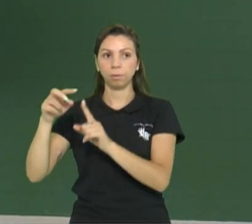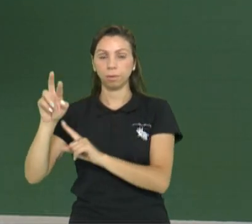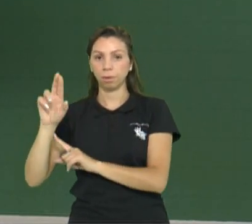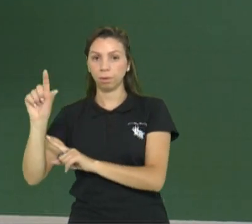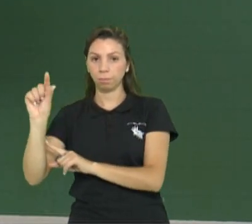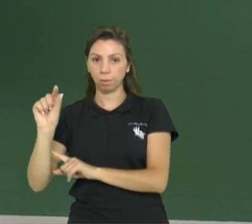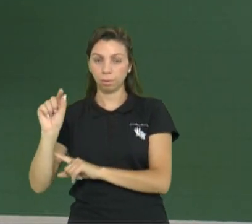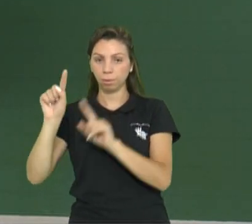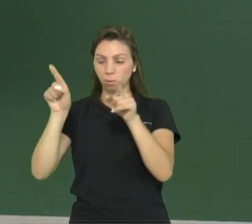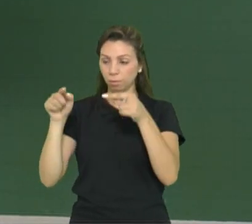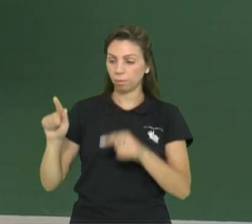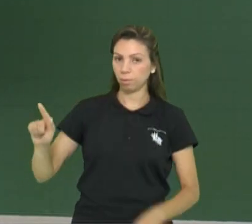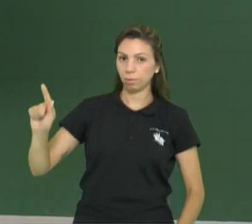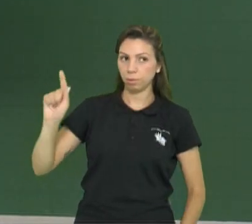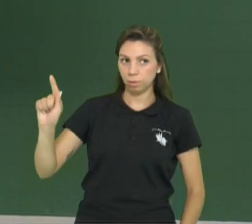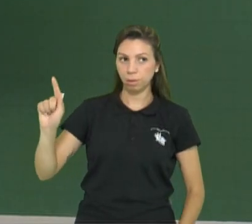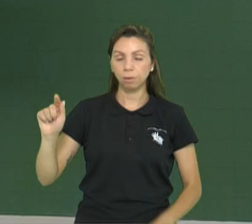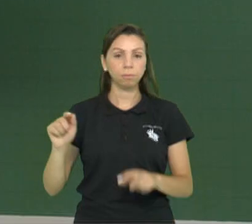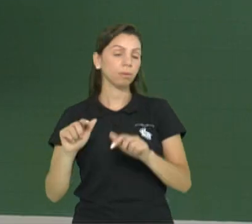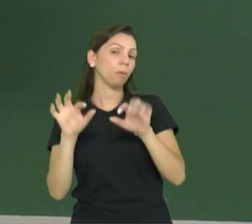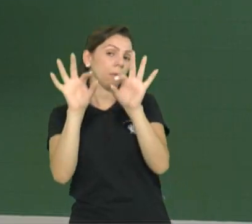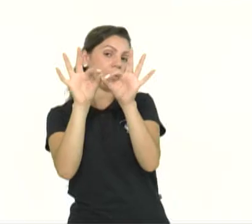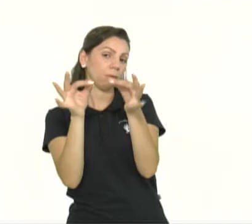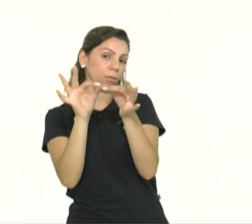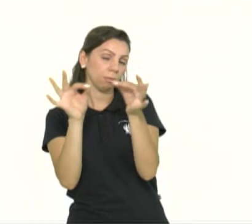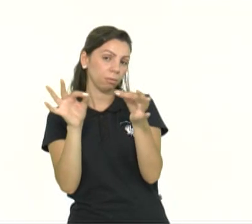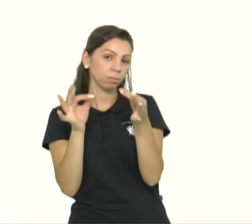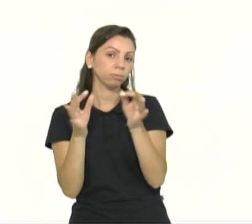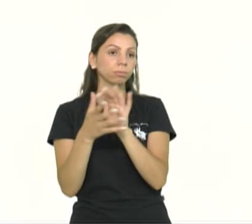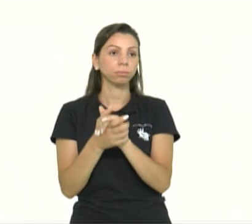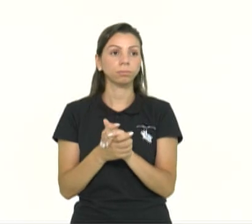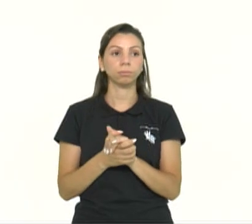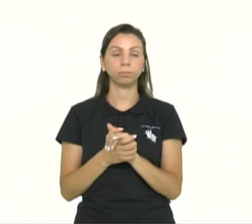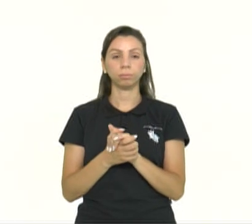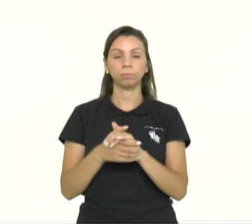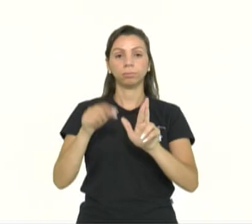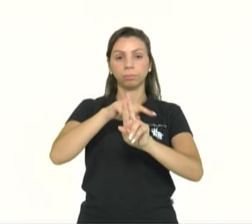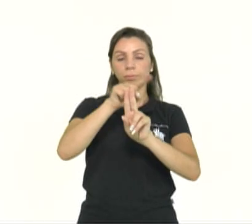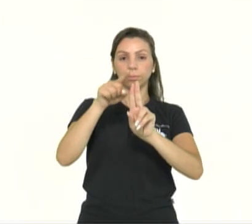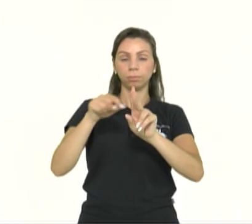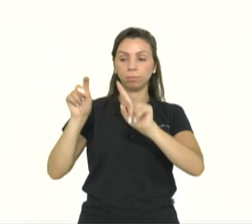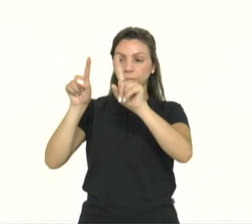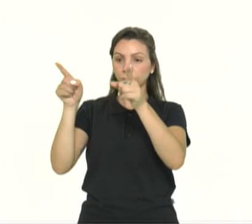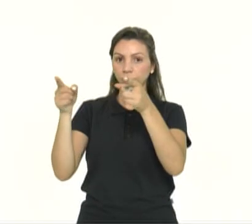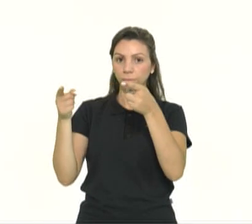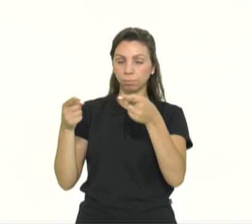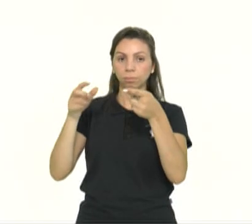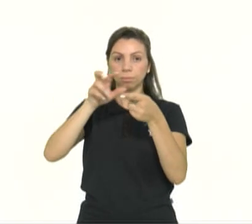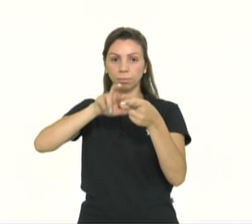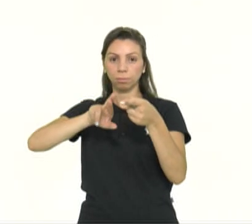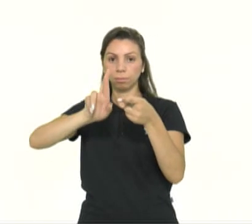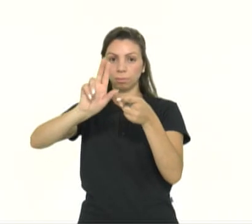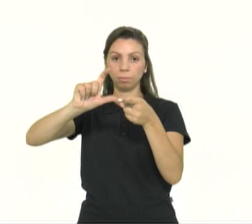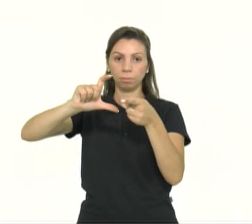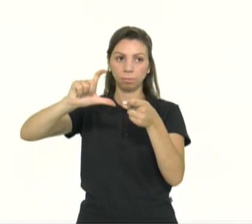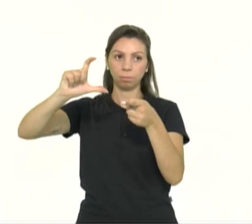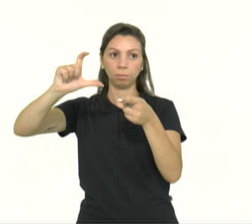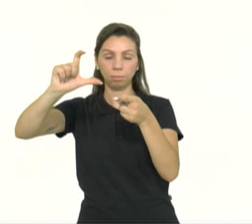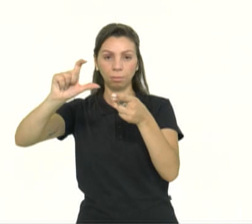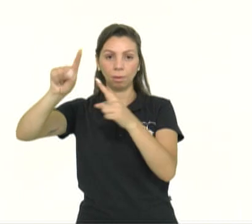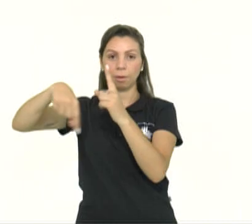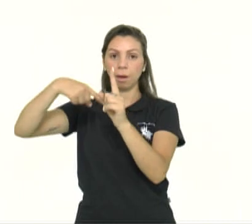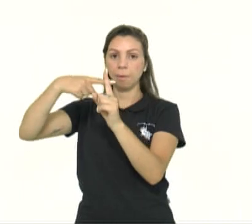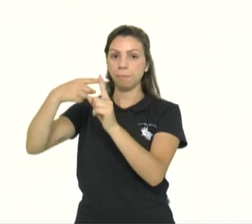2. Dá para simplificar, portanto, a área lateral é π, que multiplica o raio maior mais o